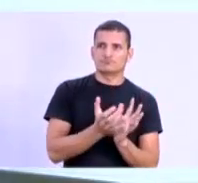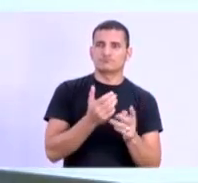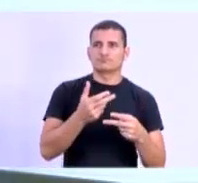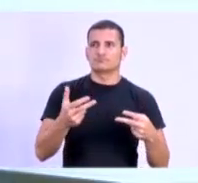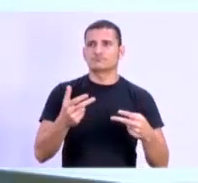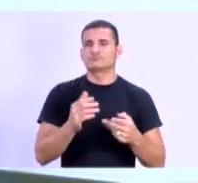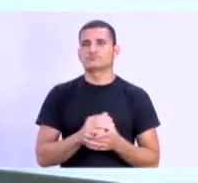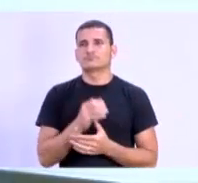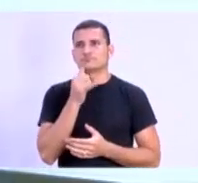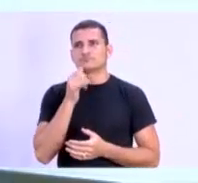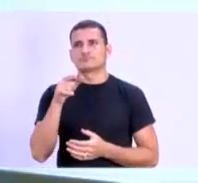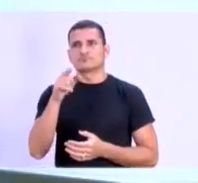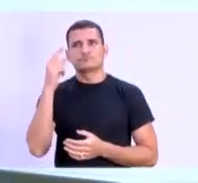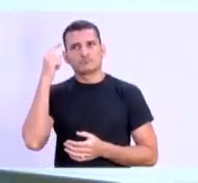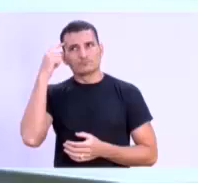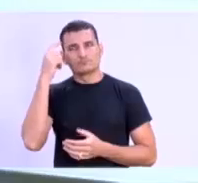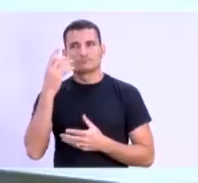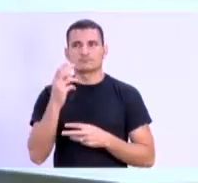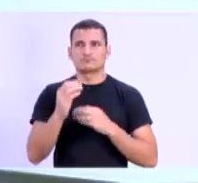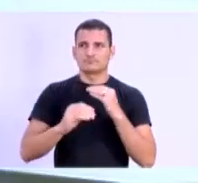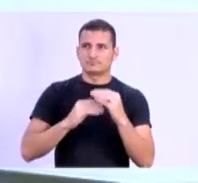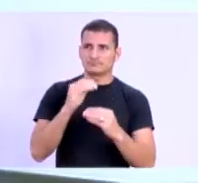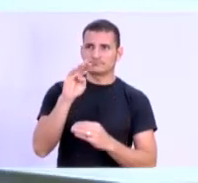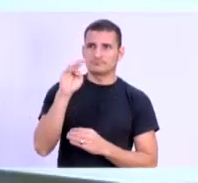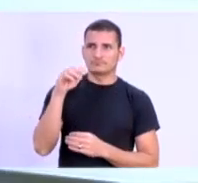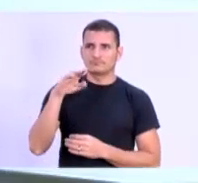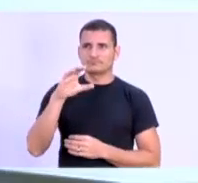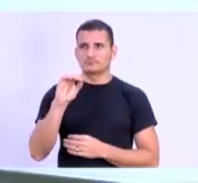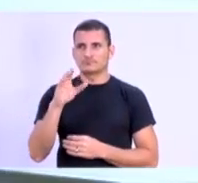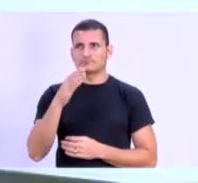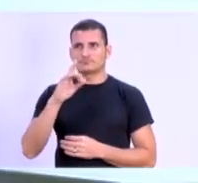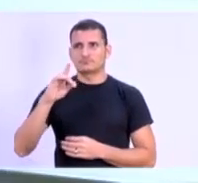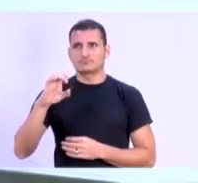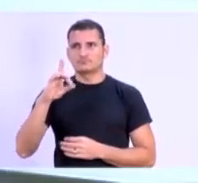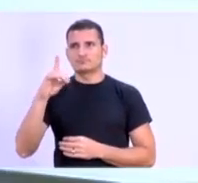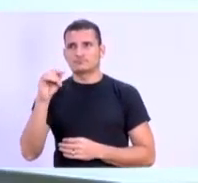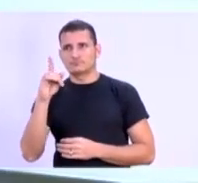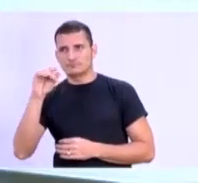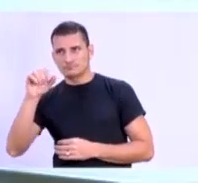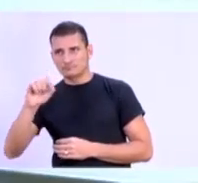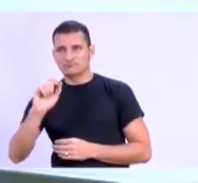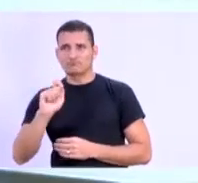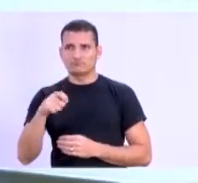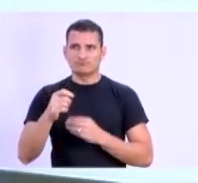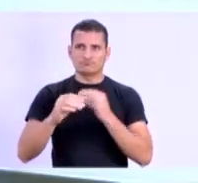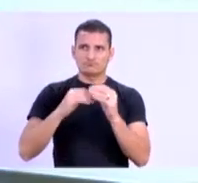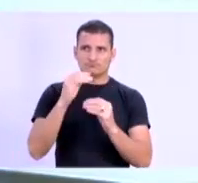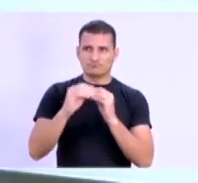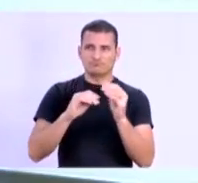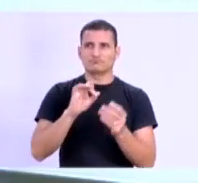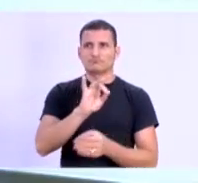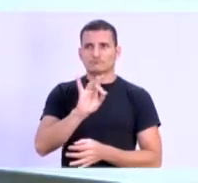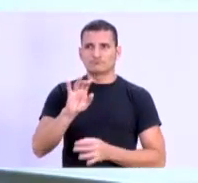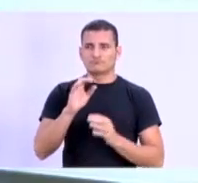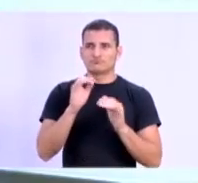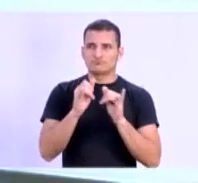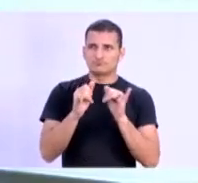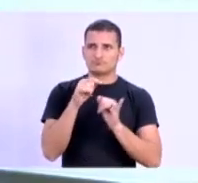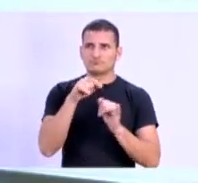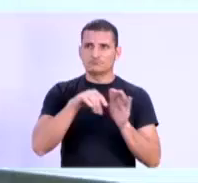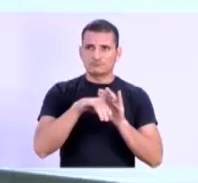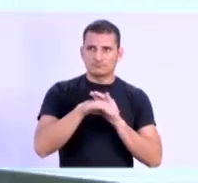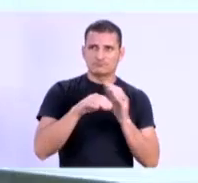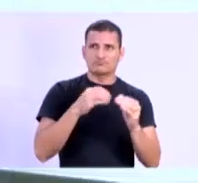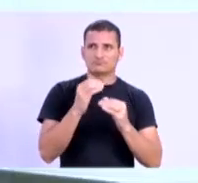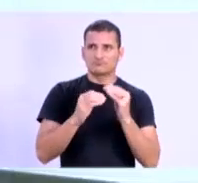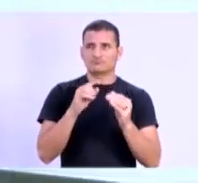você pensar em um banco de dados, vocês eventualmente vão ter uma disciplina chamada banco de dados, cada informação relacionada, armazenada naquele banco de dados pode